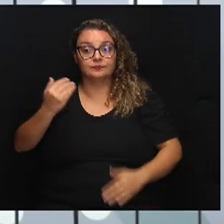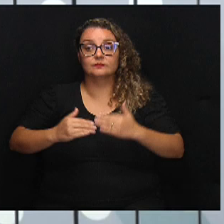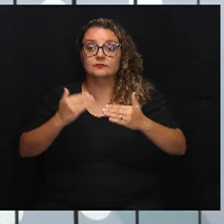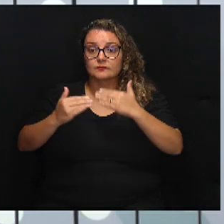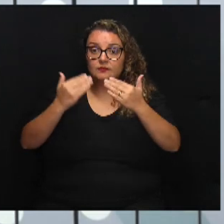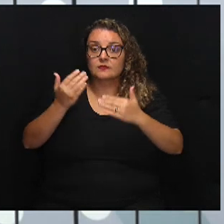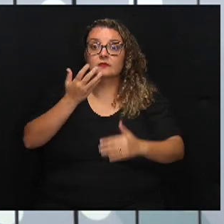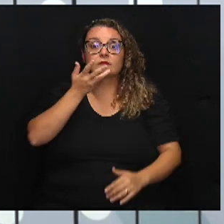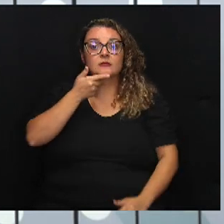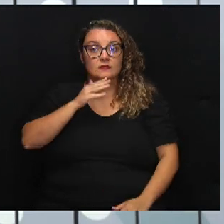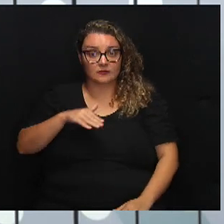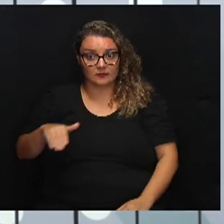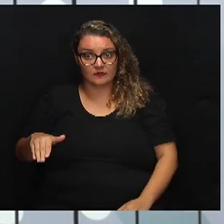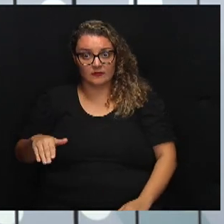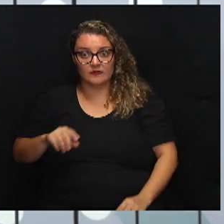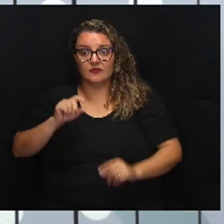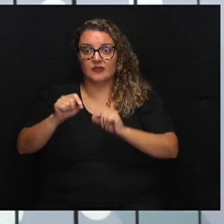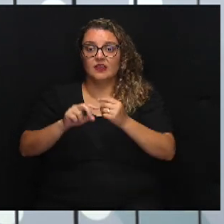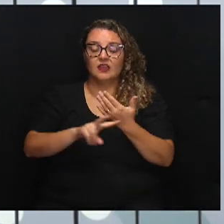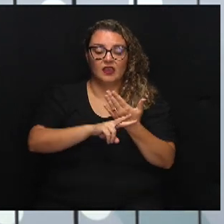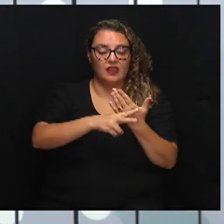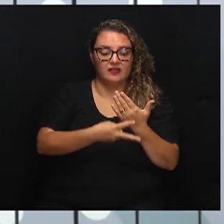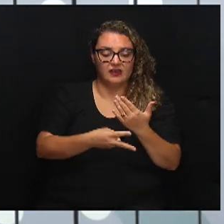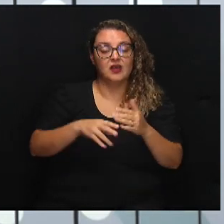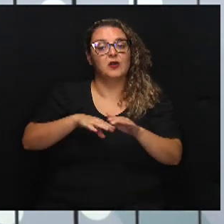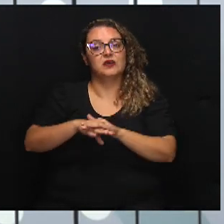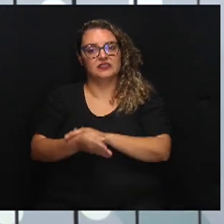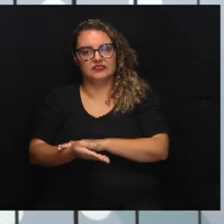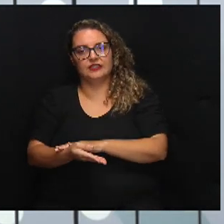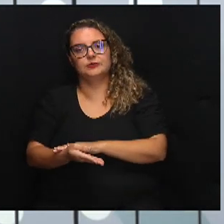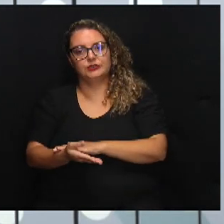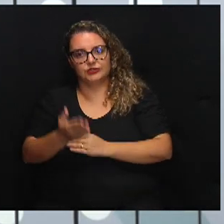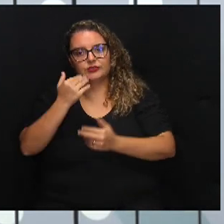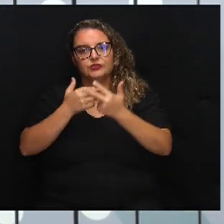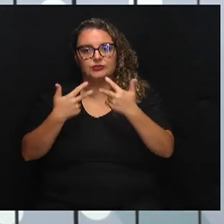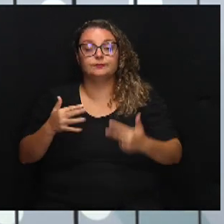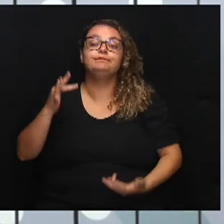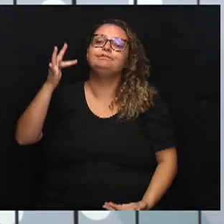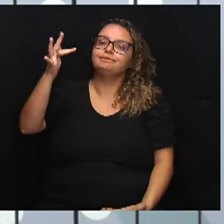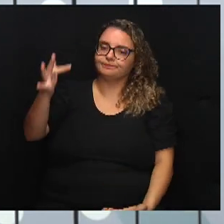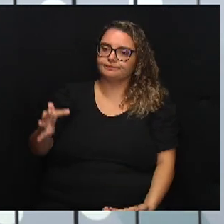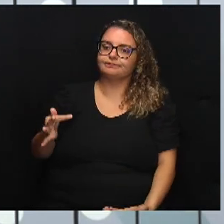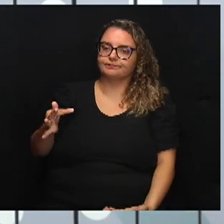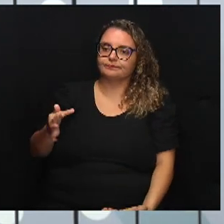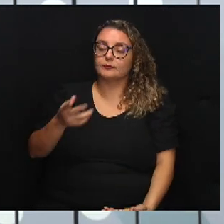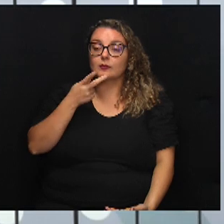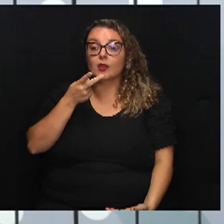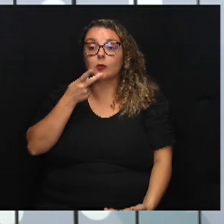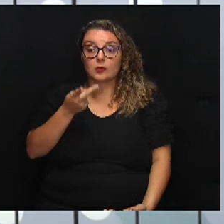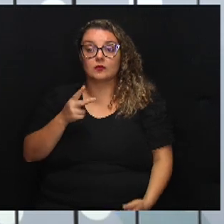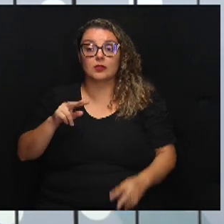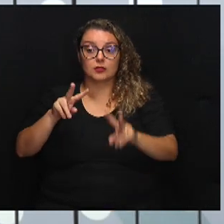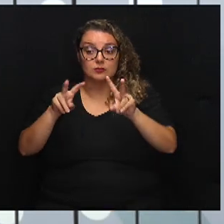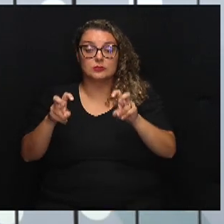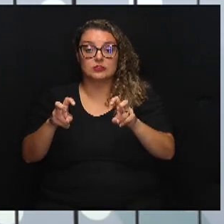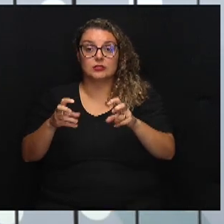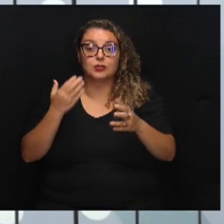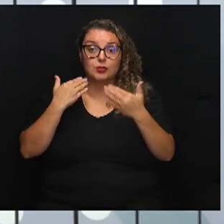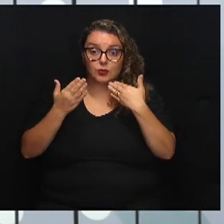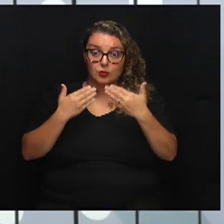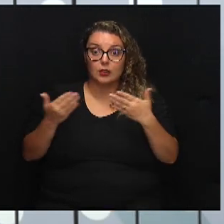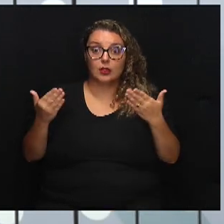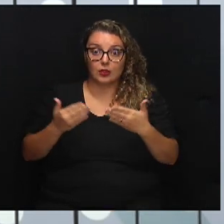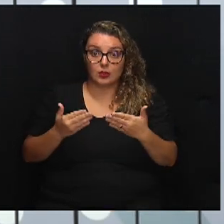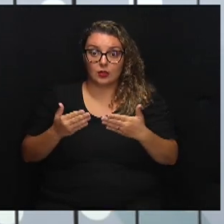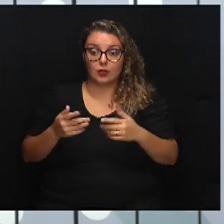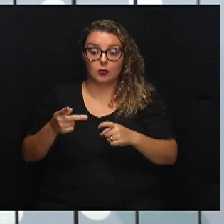da criança e que influencia os hábitos alimentares futuros. Para falar sobre esse tema, eu converso com